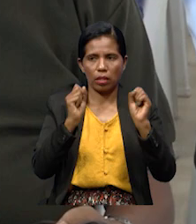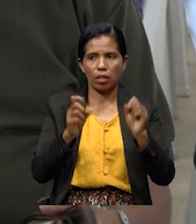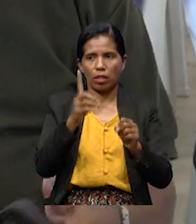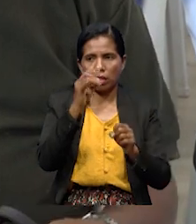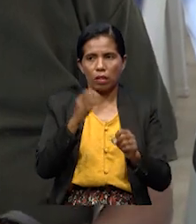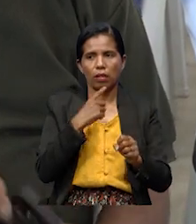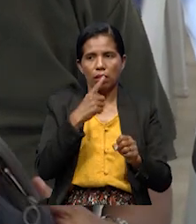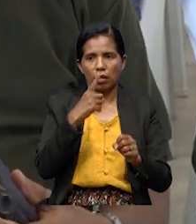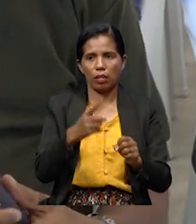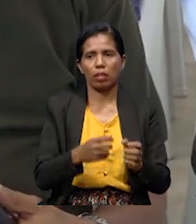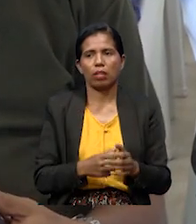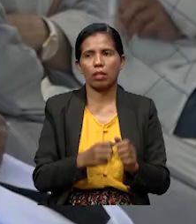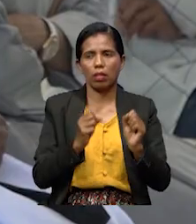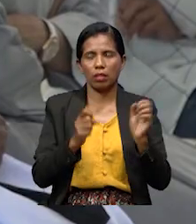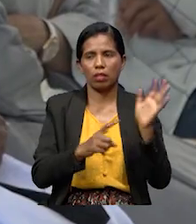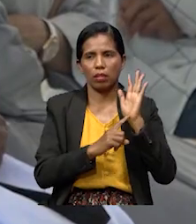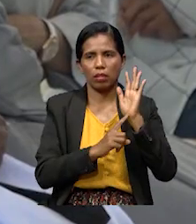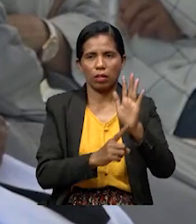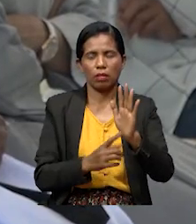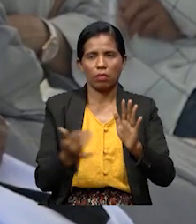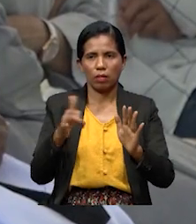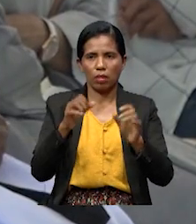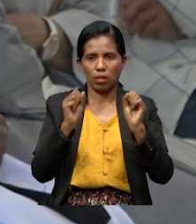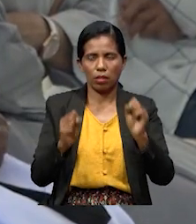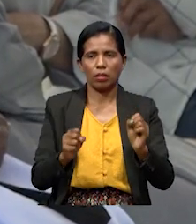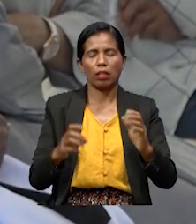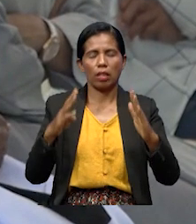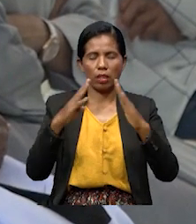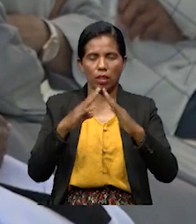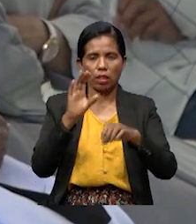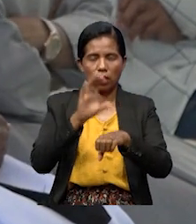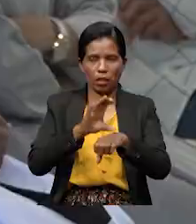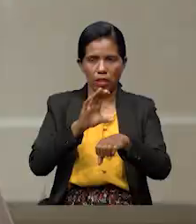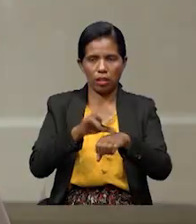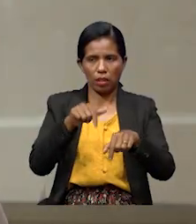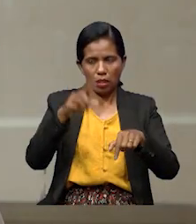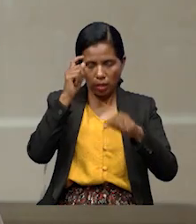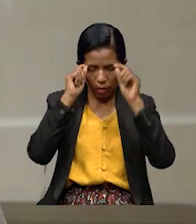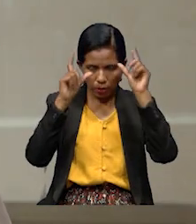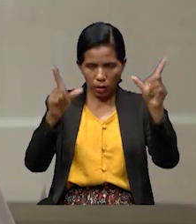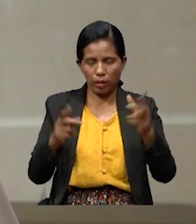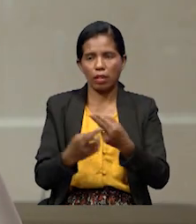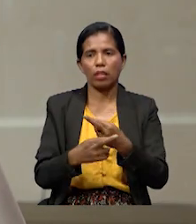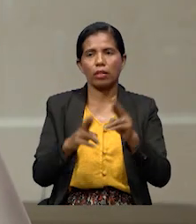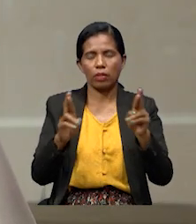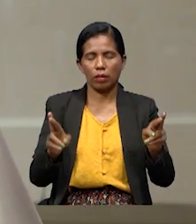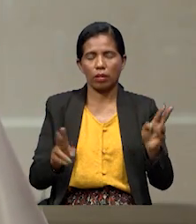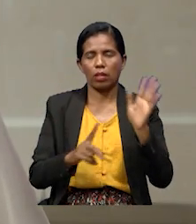Lille, resultado reflete Tebes, basito são uma creda e a Timor-Leste. Recata o resultado